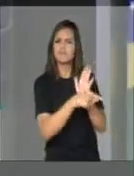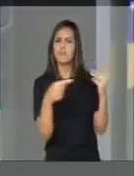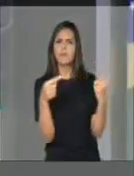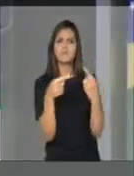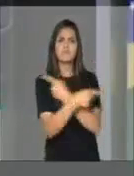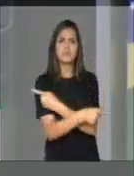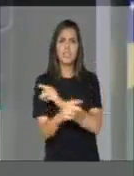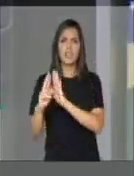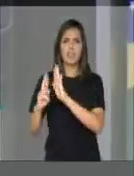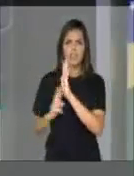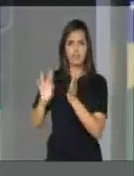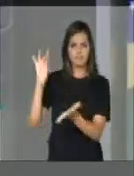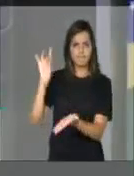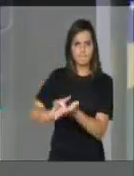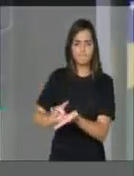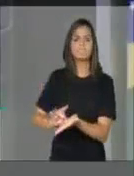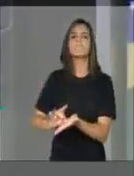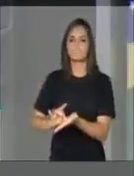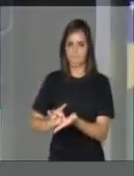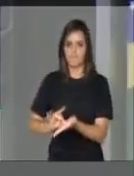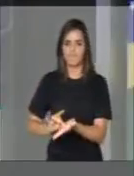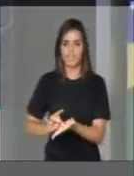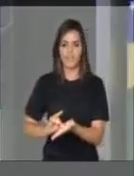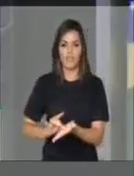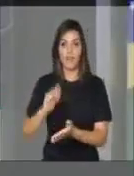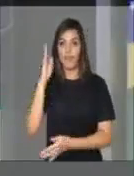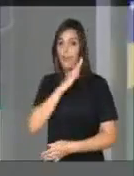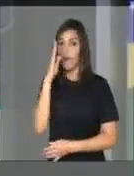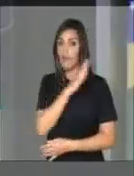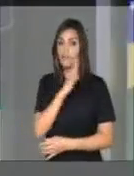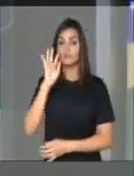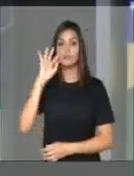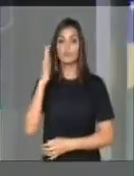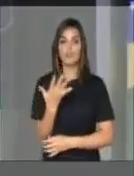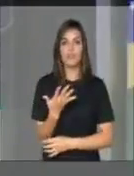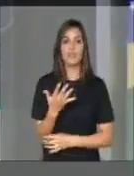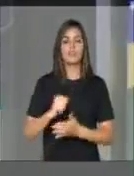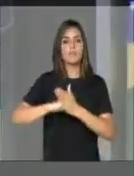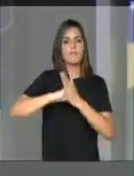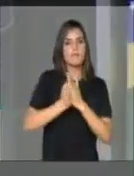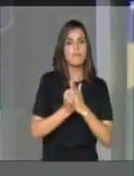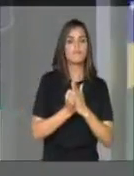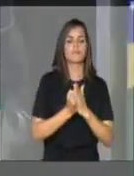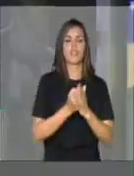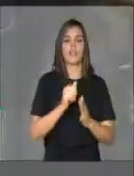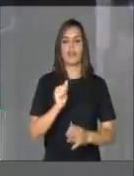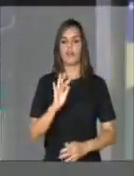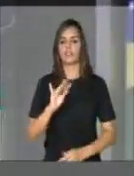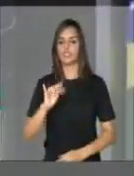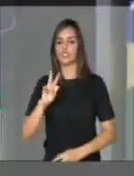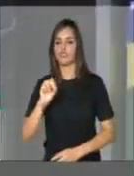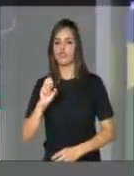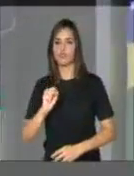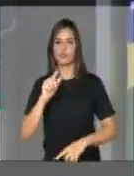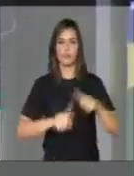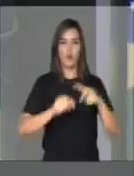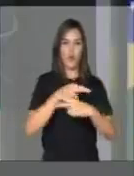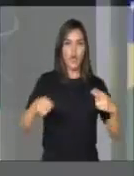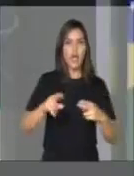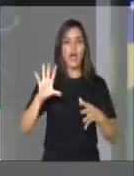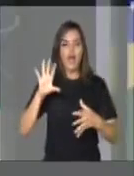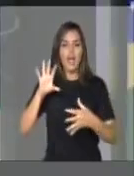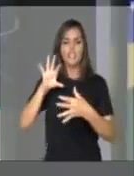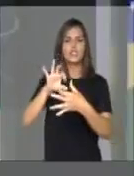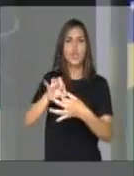procedimento considerados incompatíveis com uma efetivação suficientemente ágil de medidas cautelares de bloqueio de ativos associados à prática